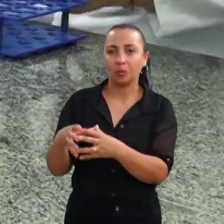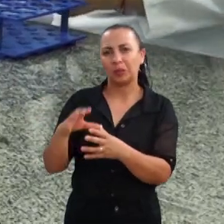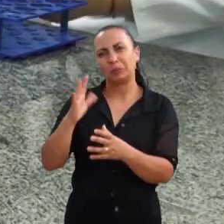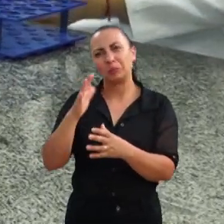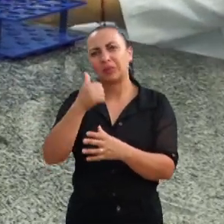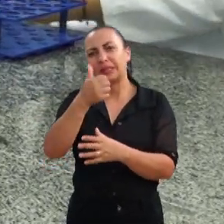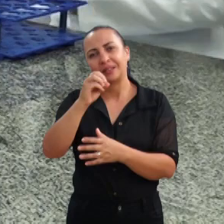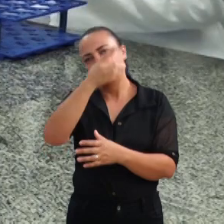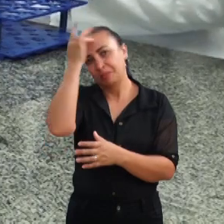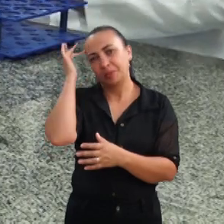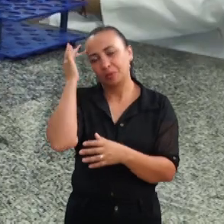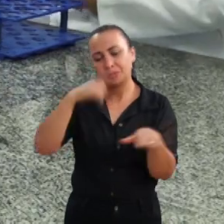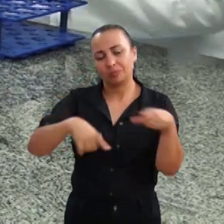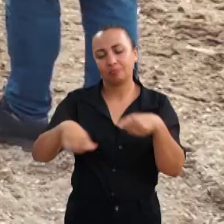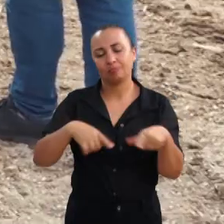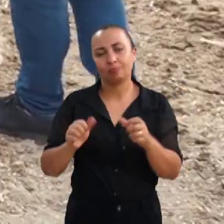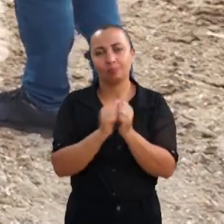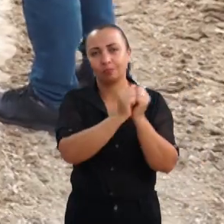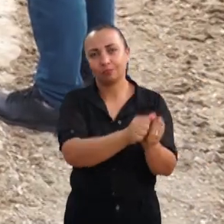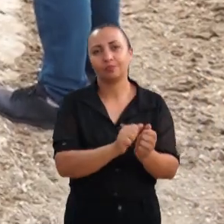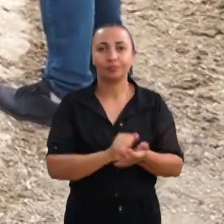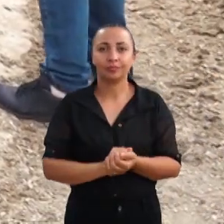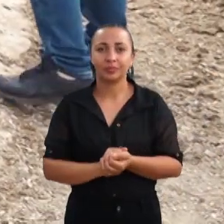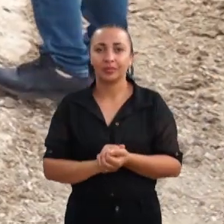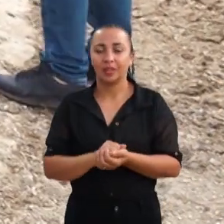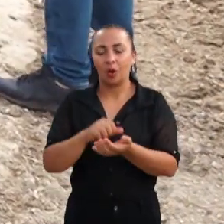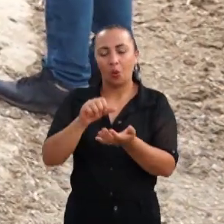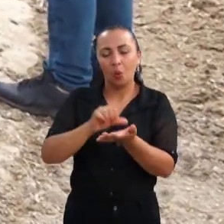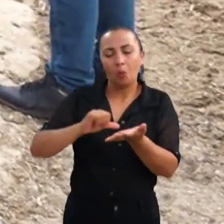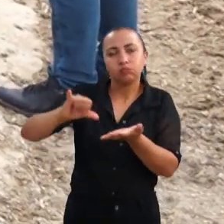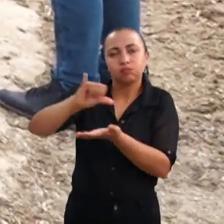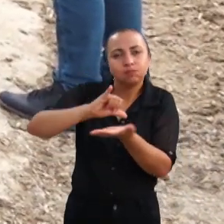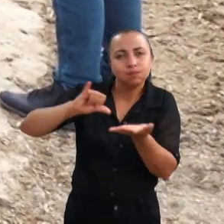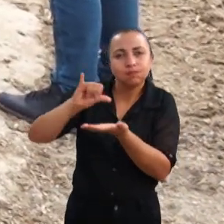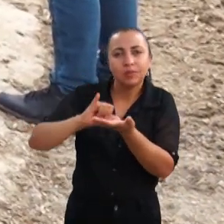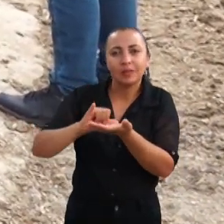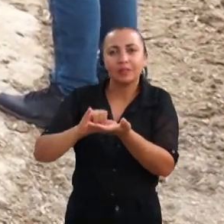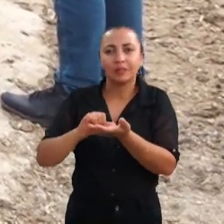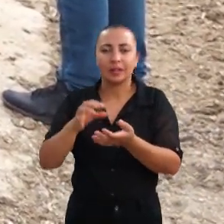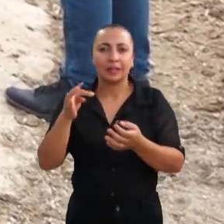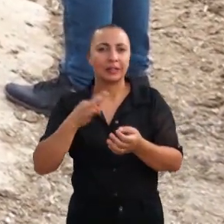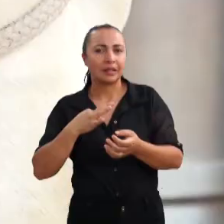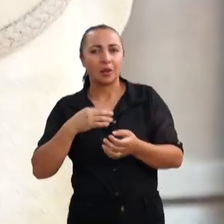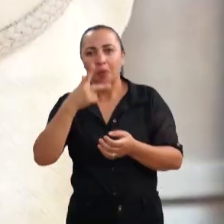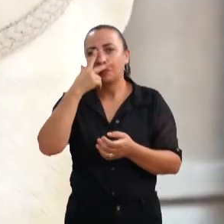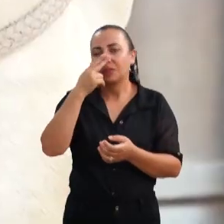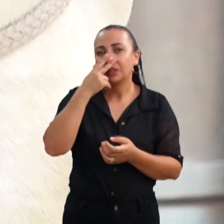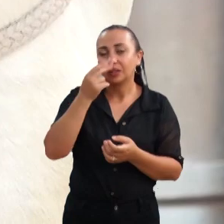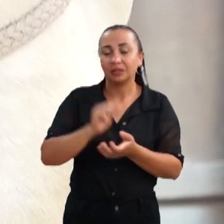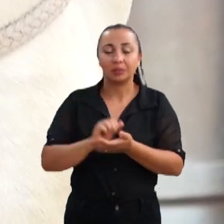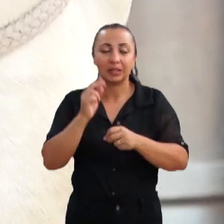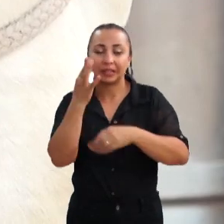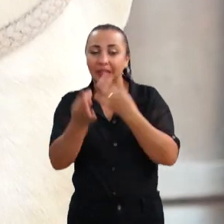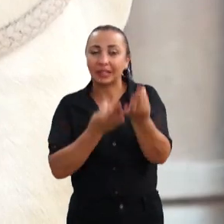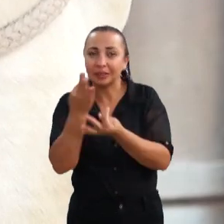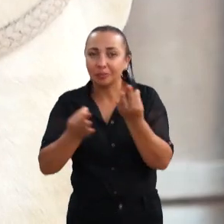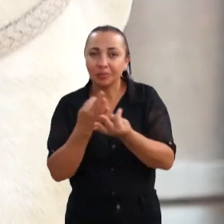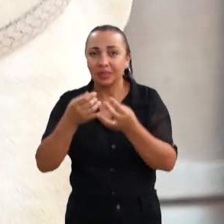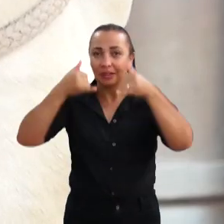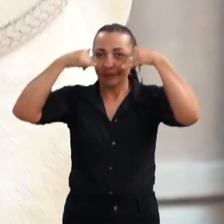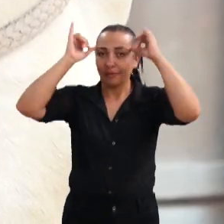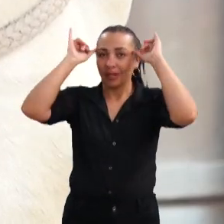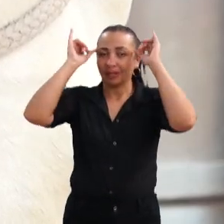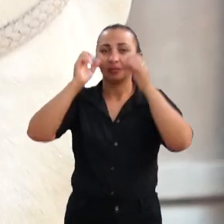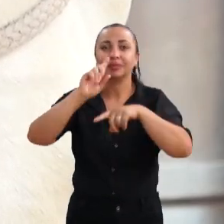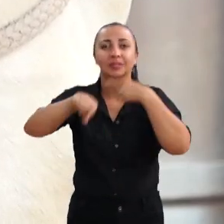de 10 pessoas. Na UFES, o extrato foi testado como um antisséptico para os tetos das vacas no